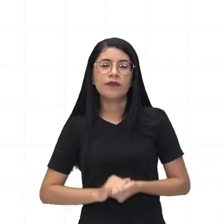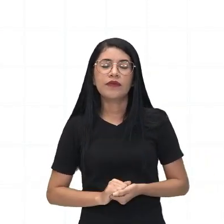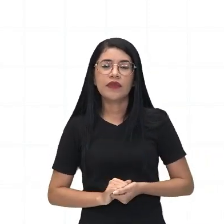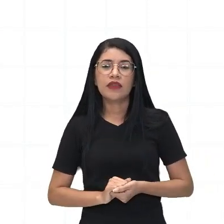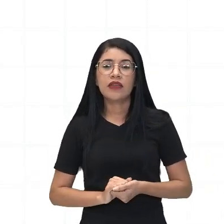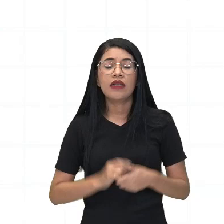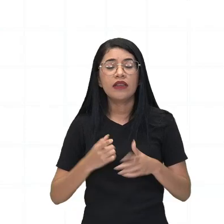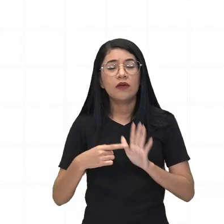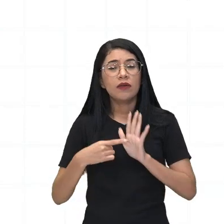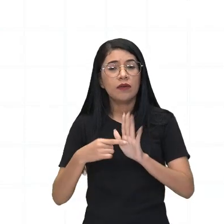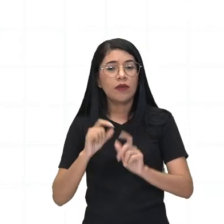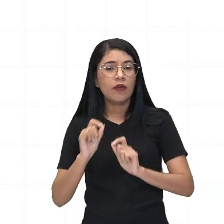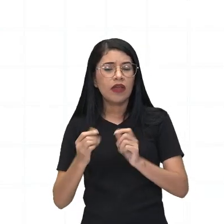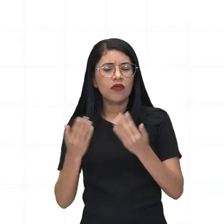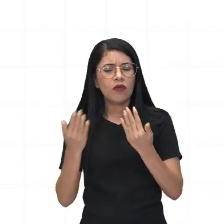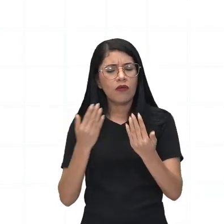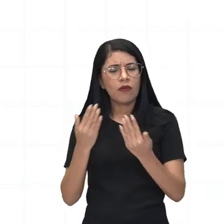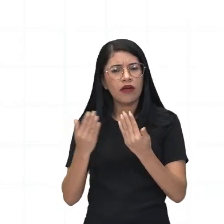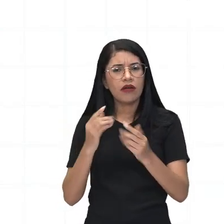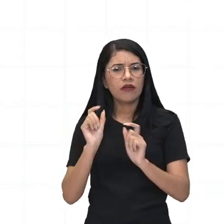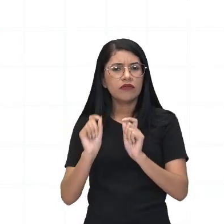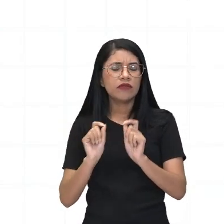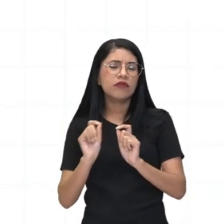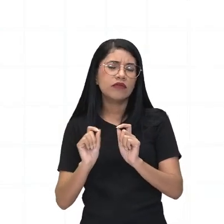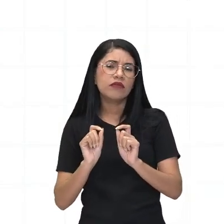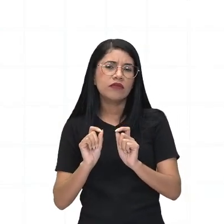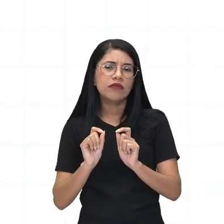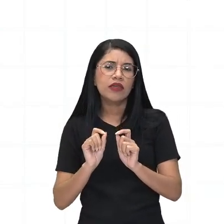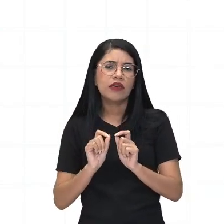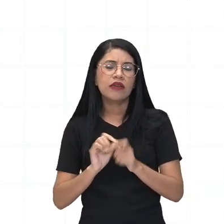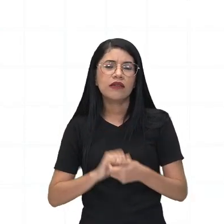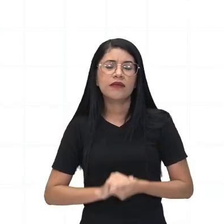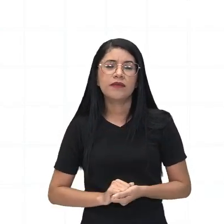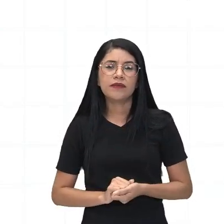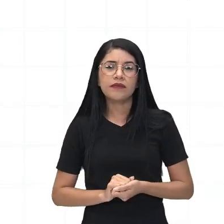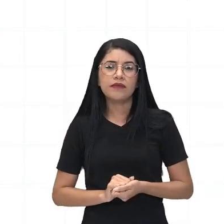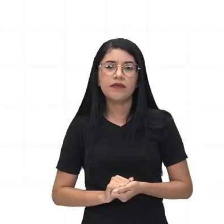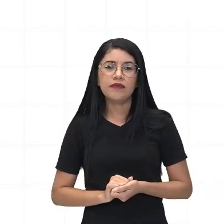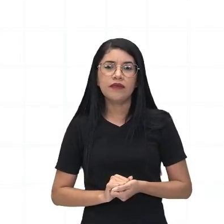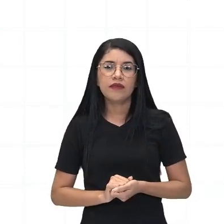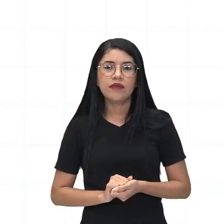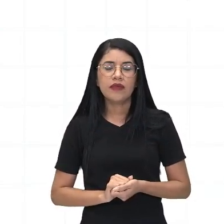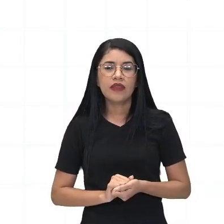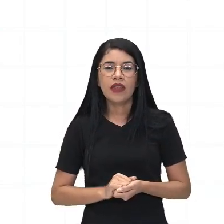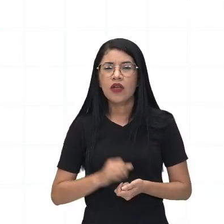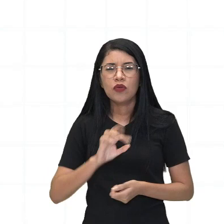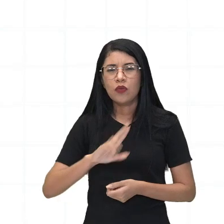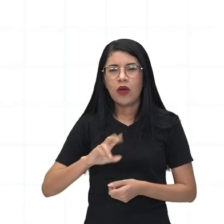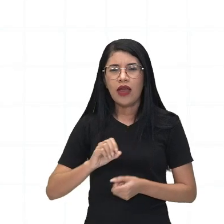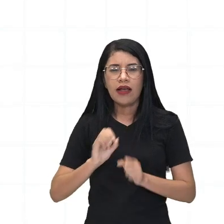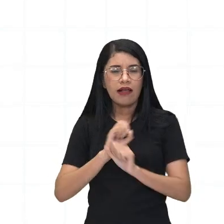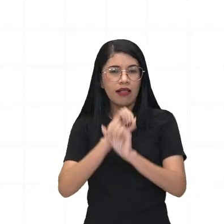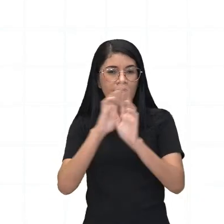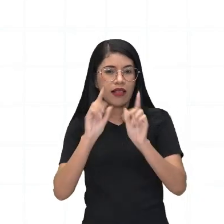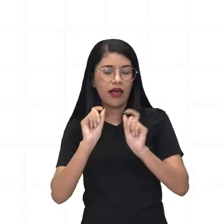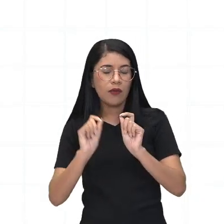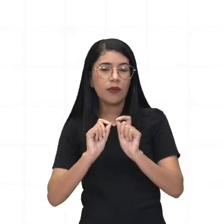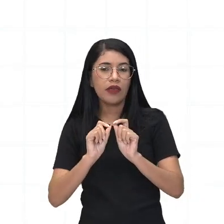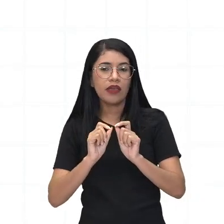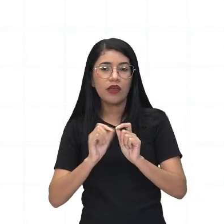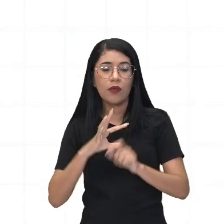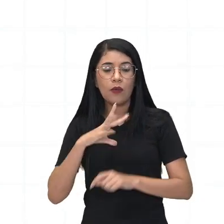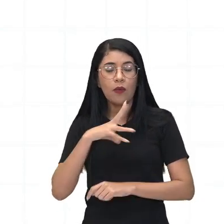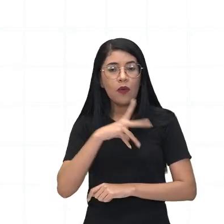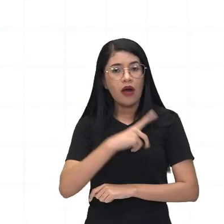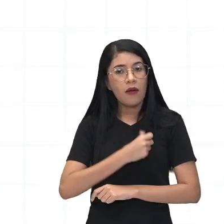estou justamente equiparando e fazendo essa comparação que é a comparação implícita, porque eu não estou dizendo o